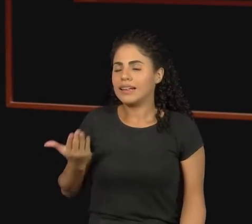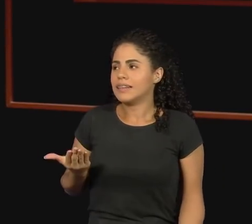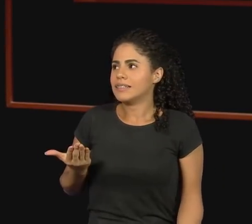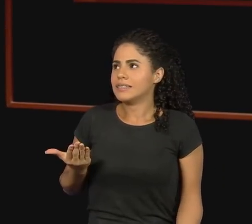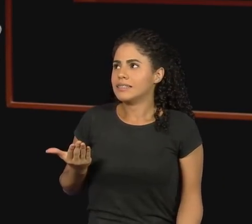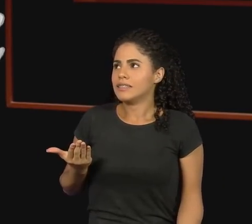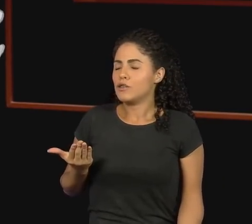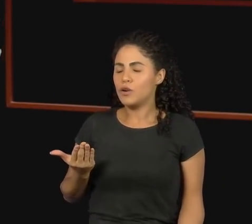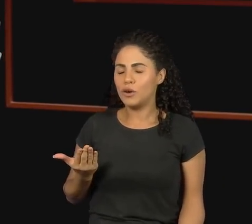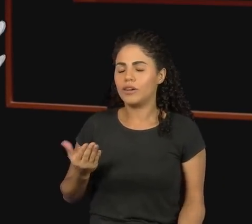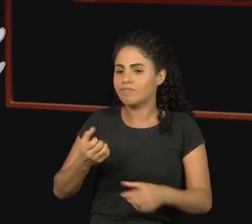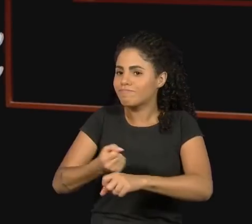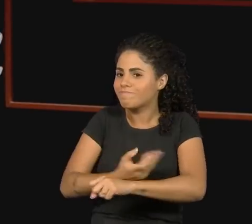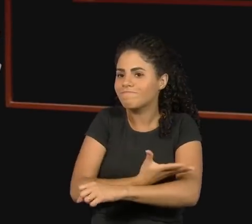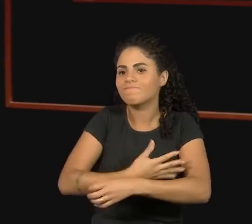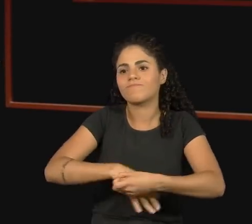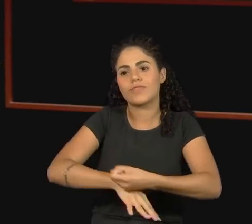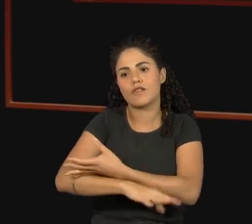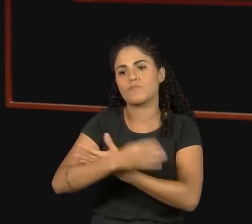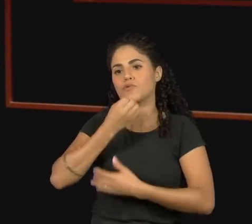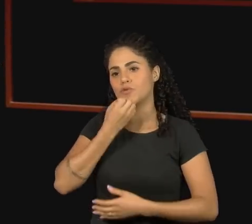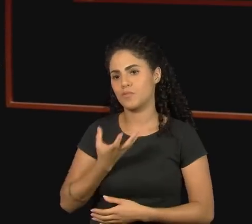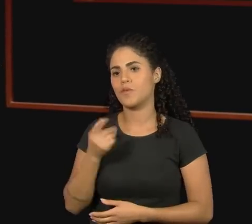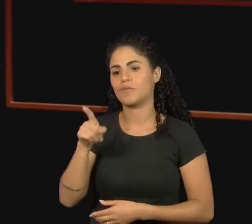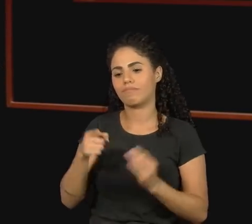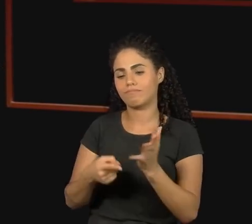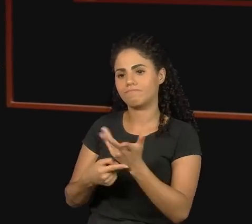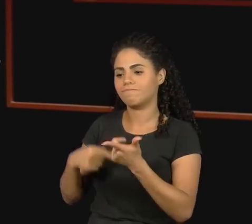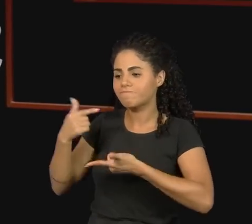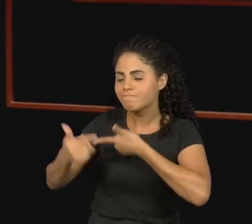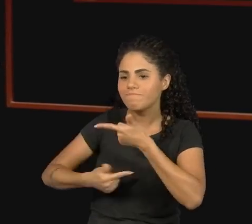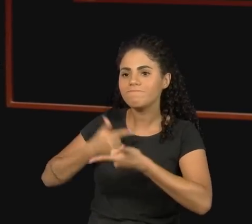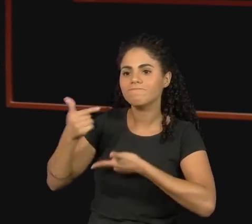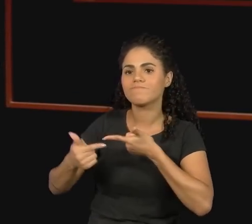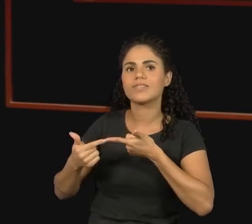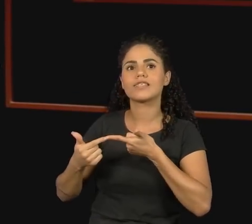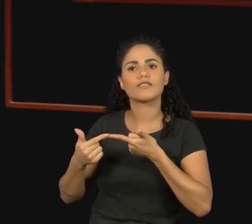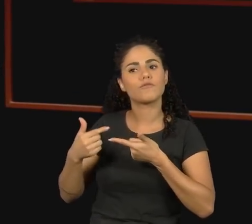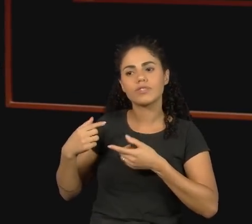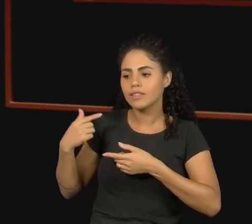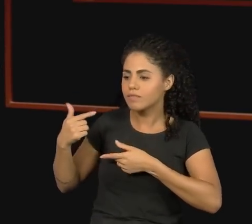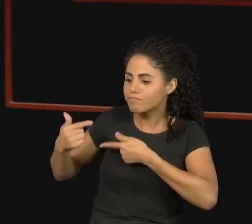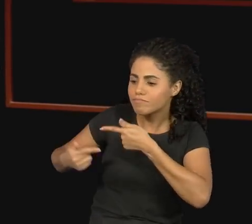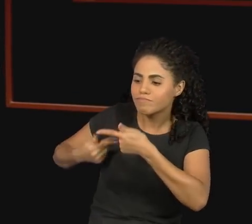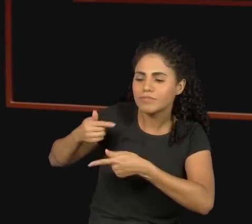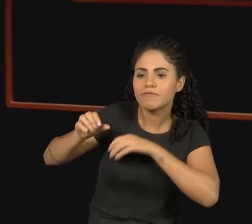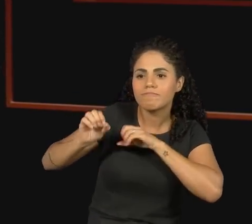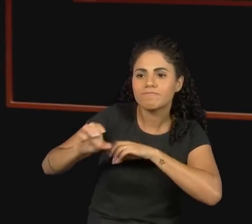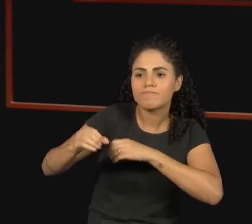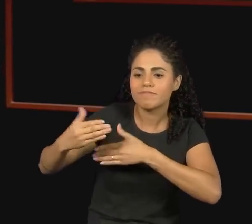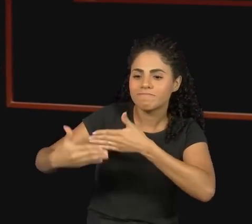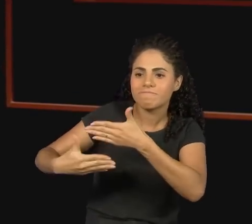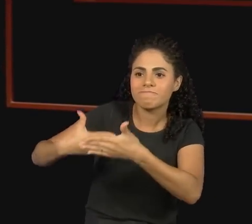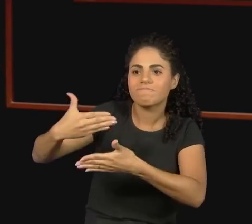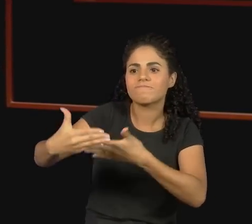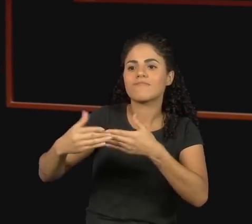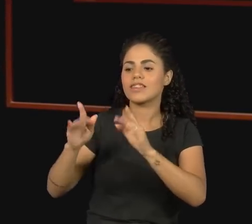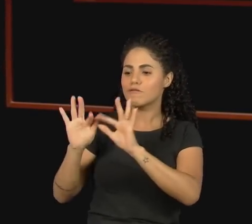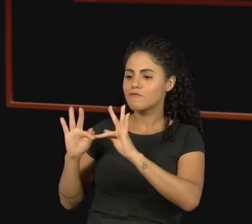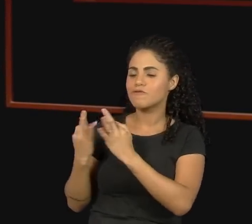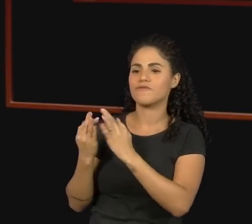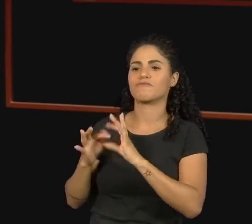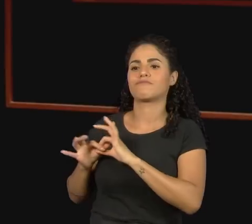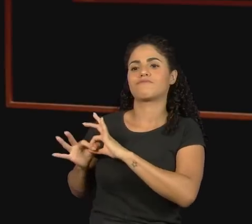Mas vale a pena, não só por isso, né? Porque acaba virando o sacerdócio tudo, né? E você se torna a família do